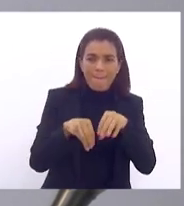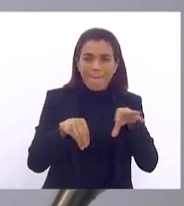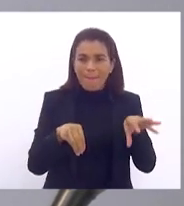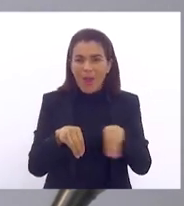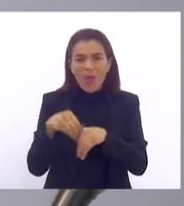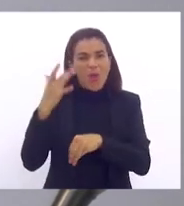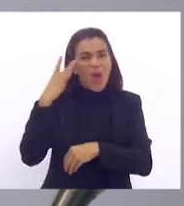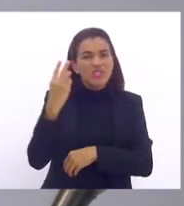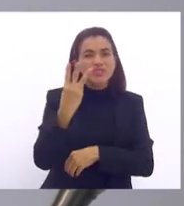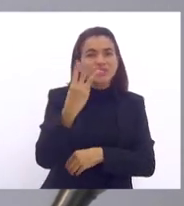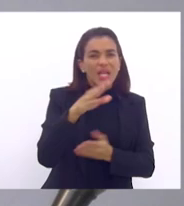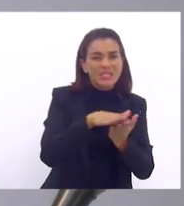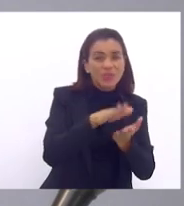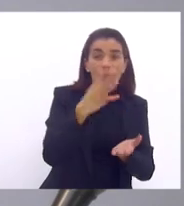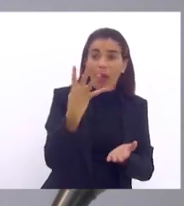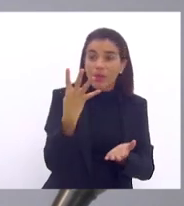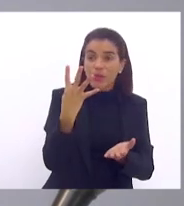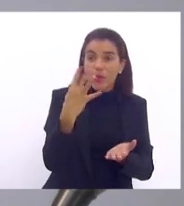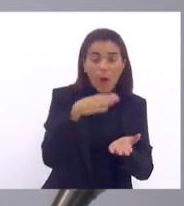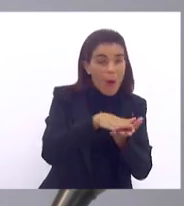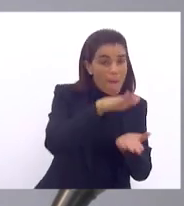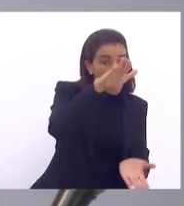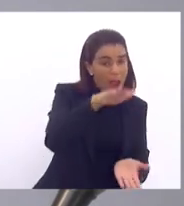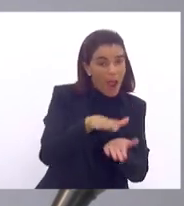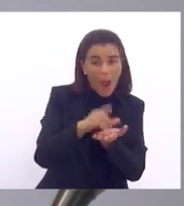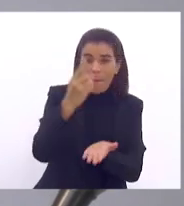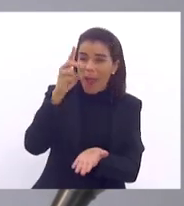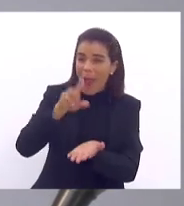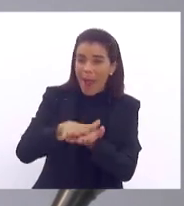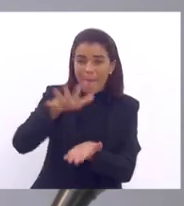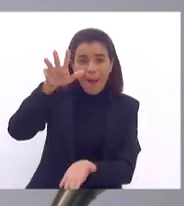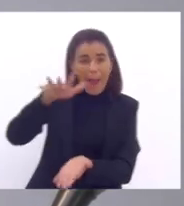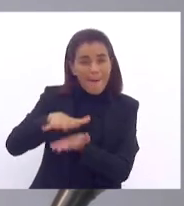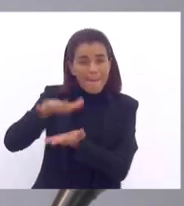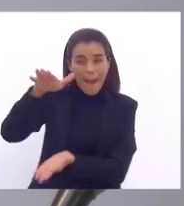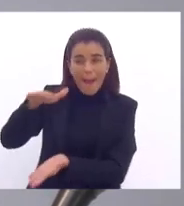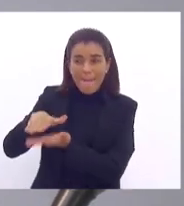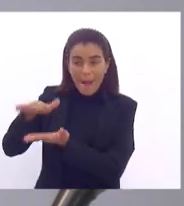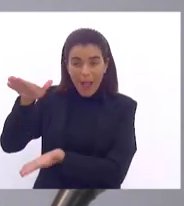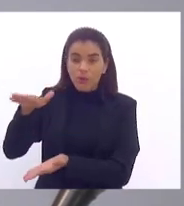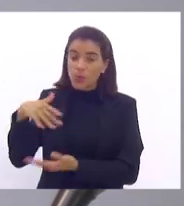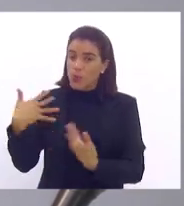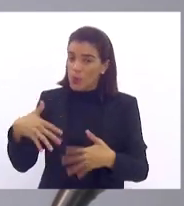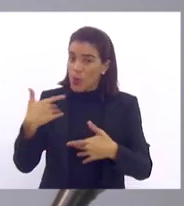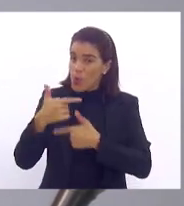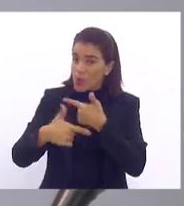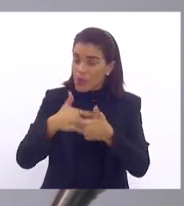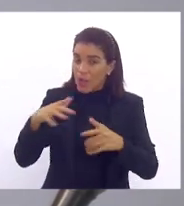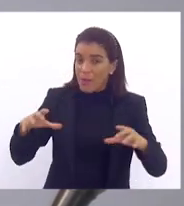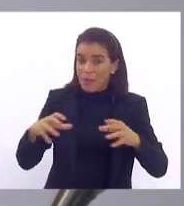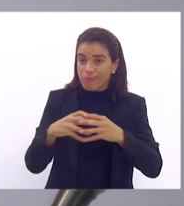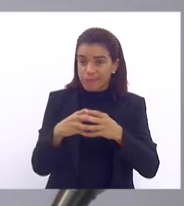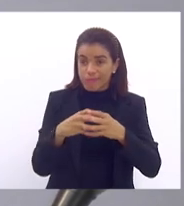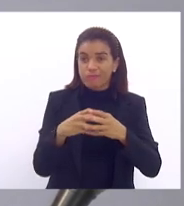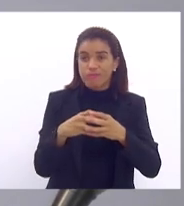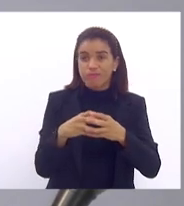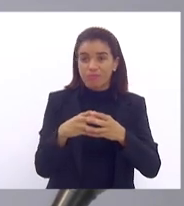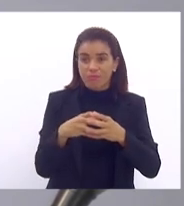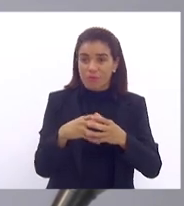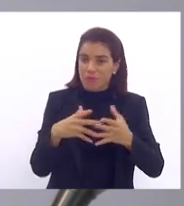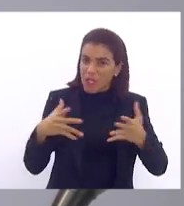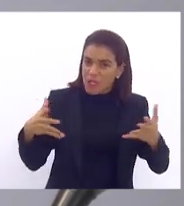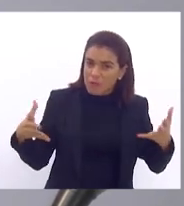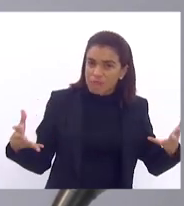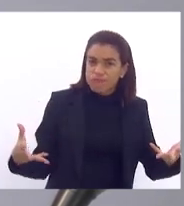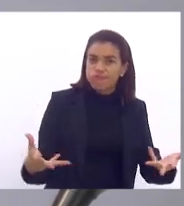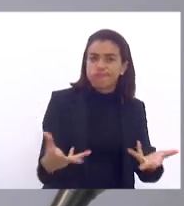três volumes né Quatro volumes quatro volumes fez um trabalho conjunto aqui para que isso ficasse